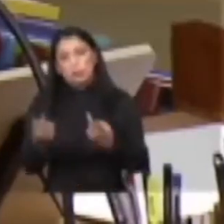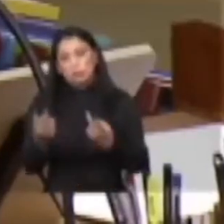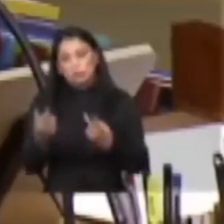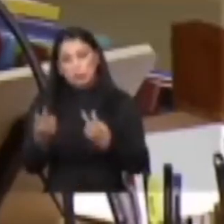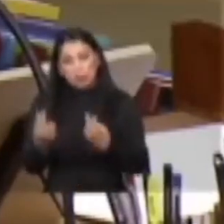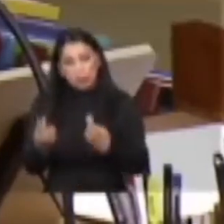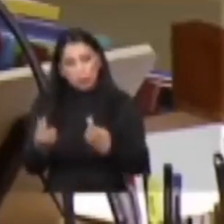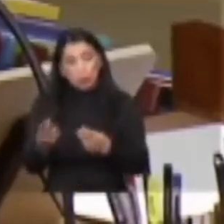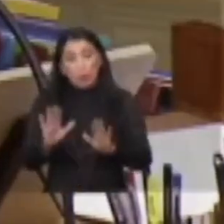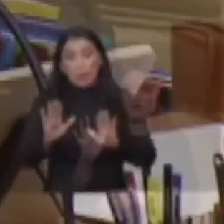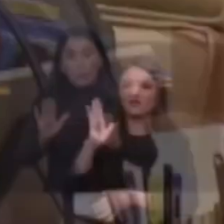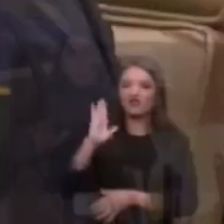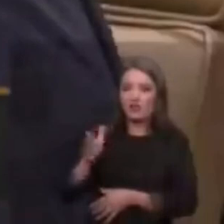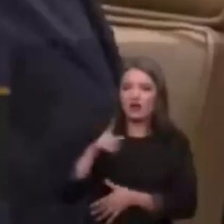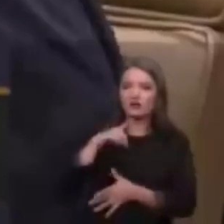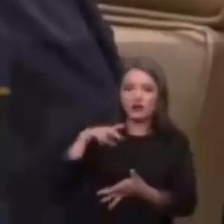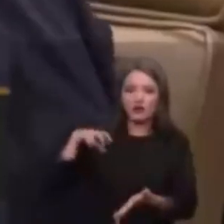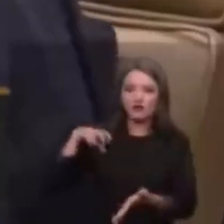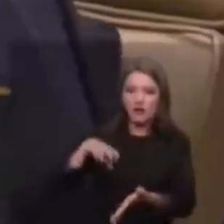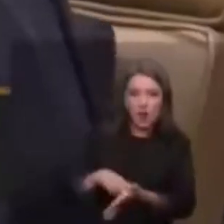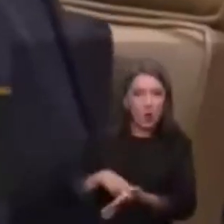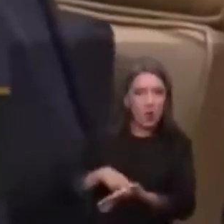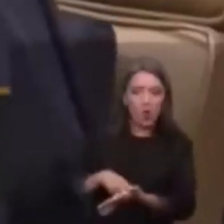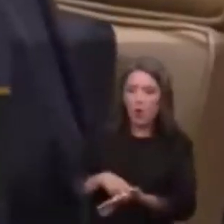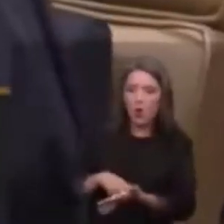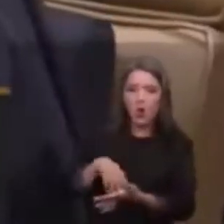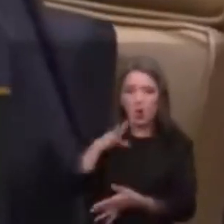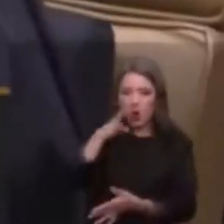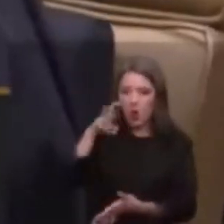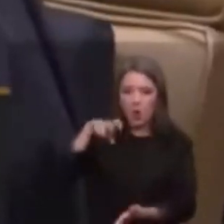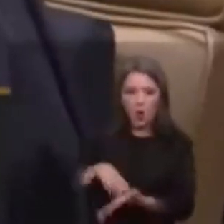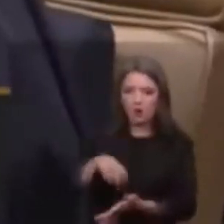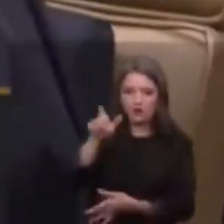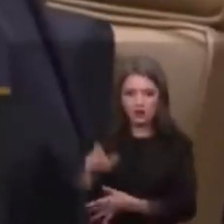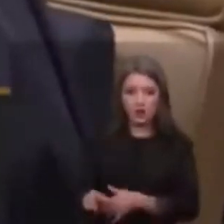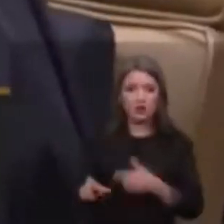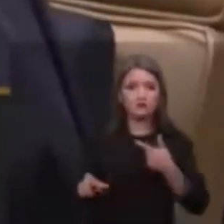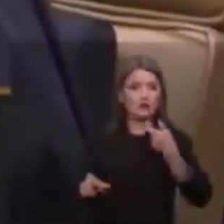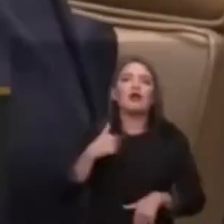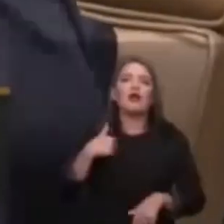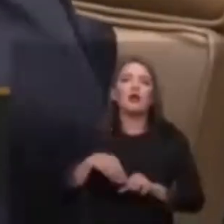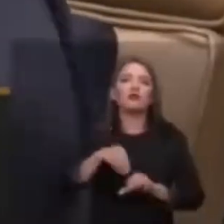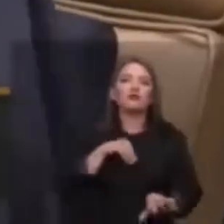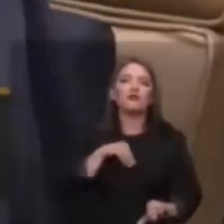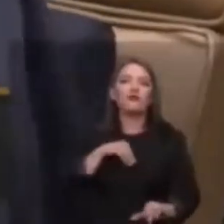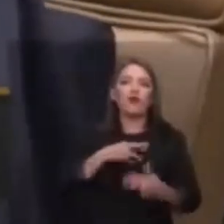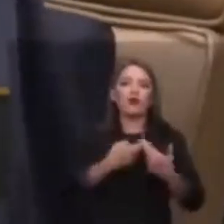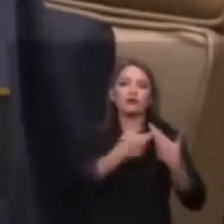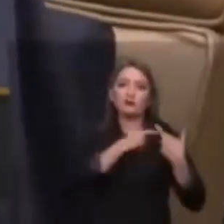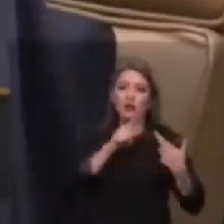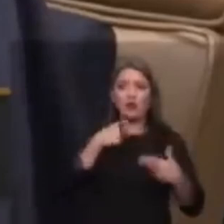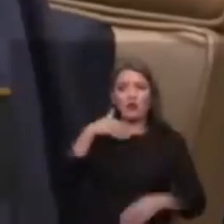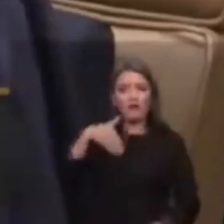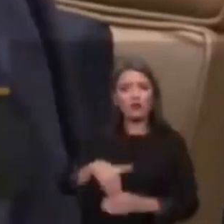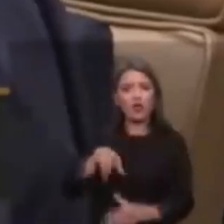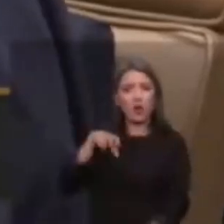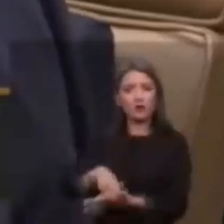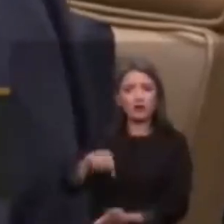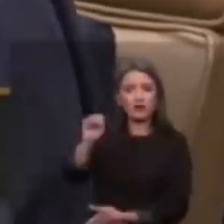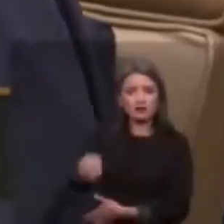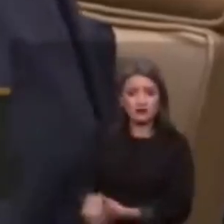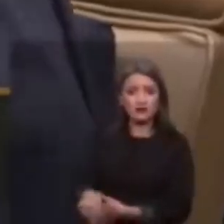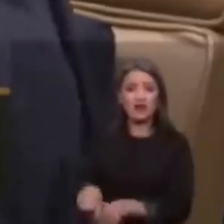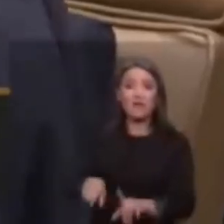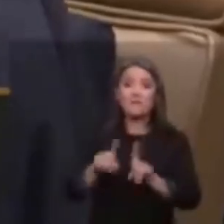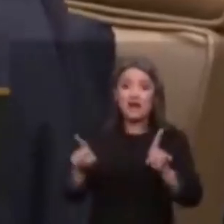de determinar. Então, a Defensoria Pública de Minas Gerais defendeu junto ao ministro André Mendonça um habeas corpus